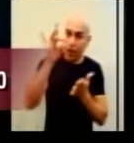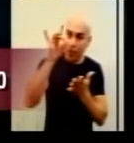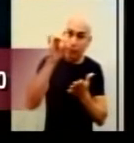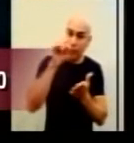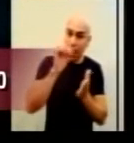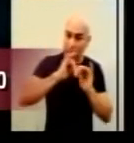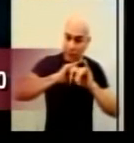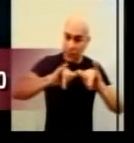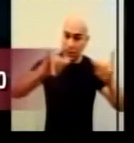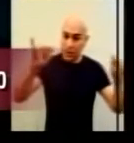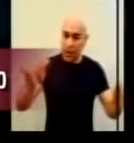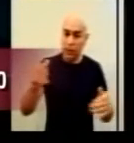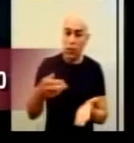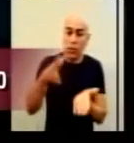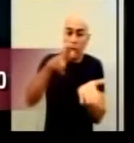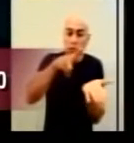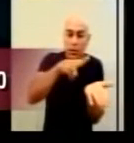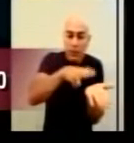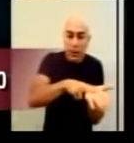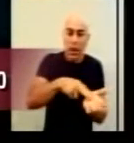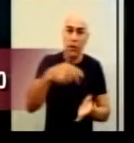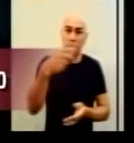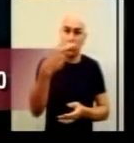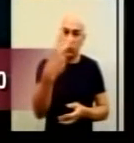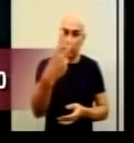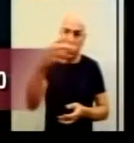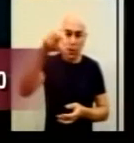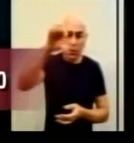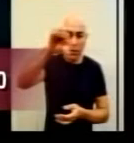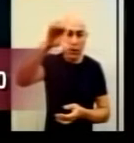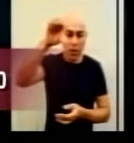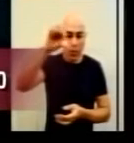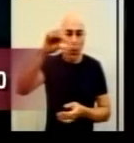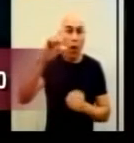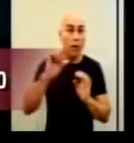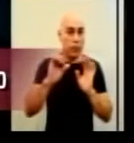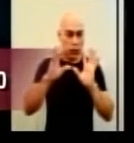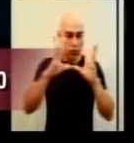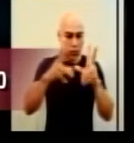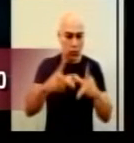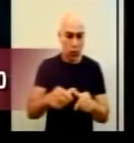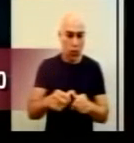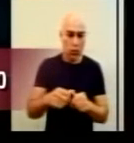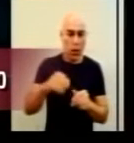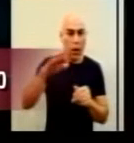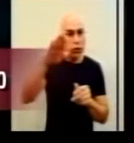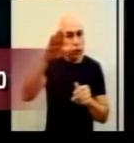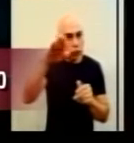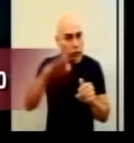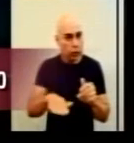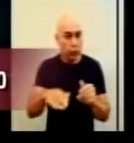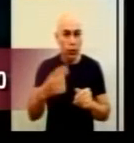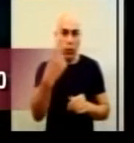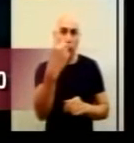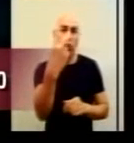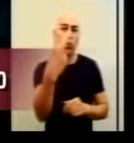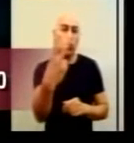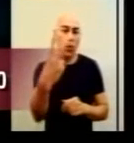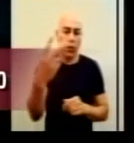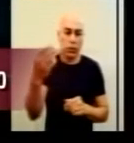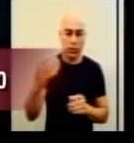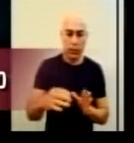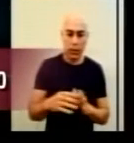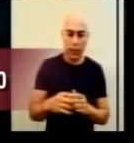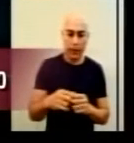hoje. Internados, nós temos 299 no total, redução de 12 internações de ontem para hoje.